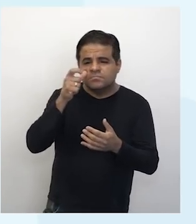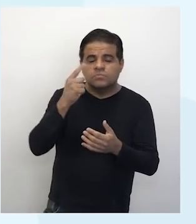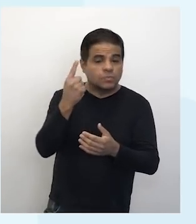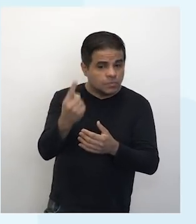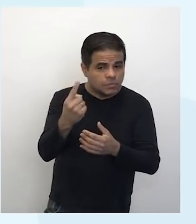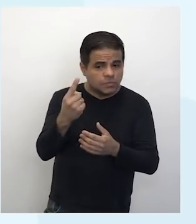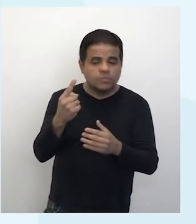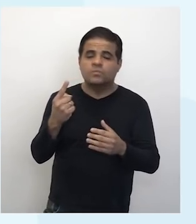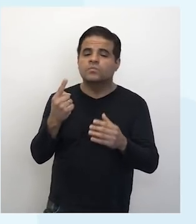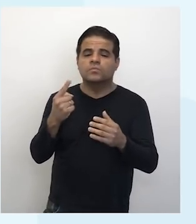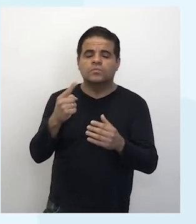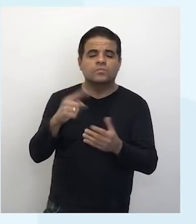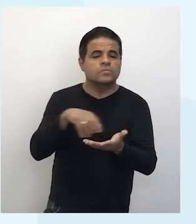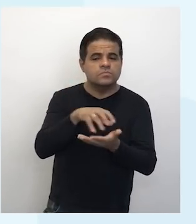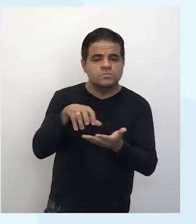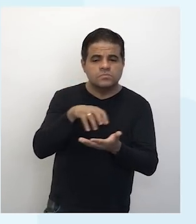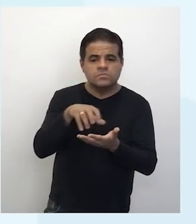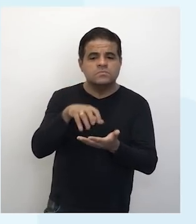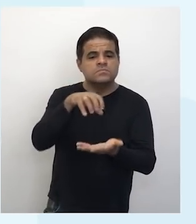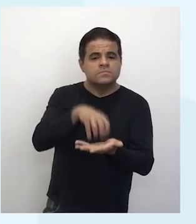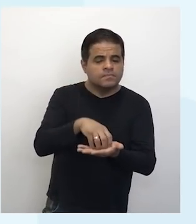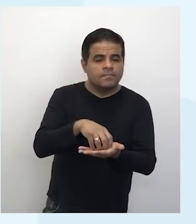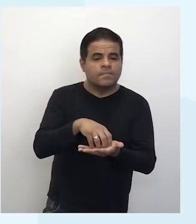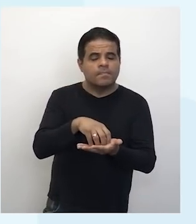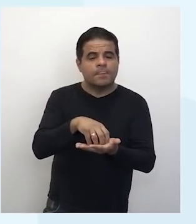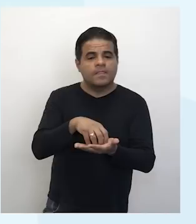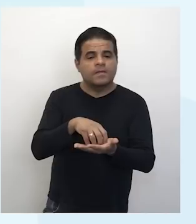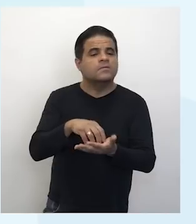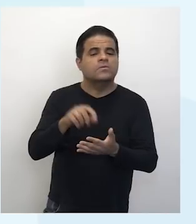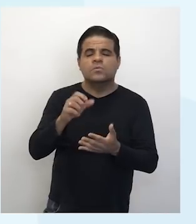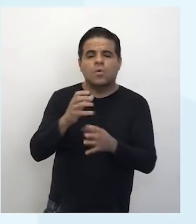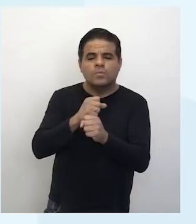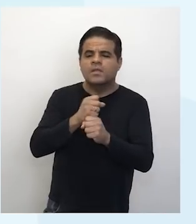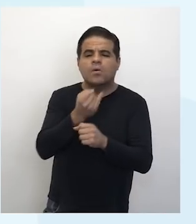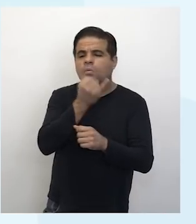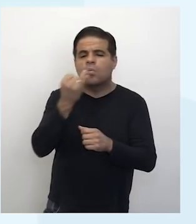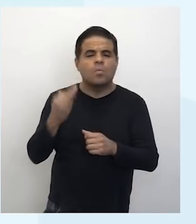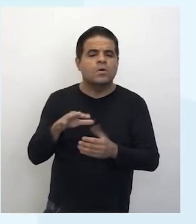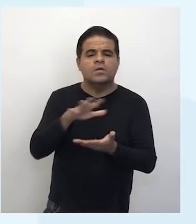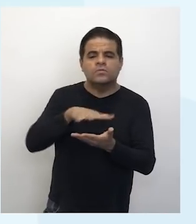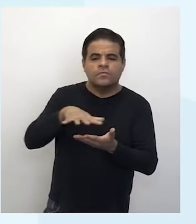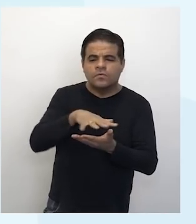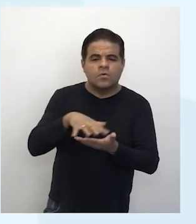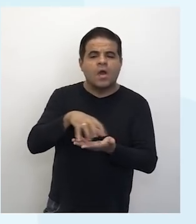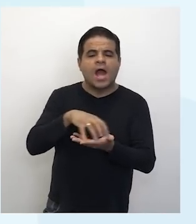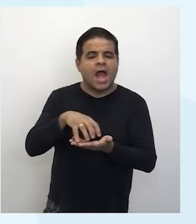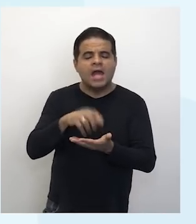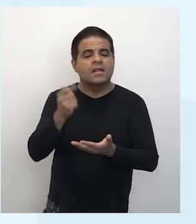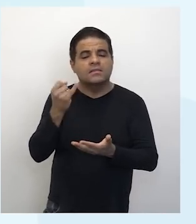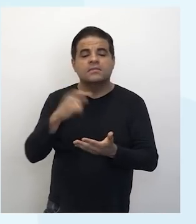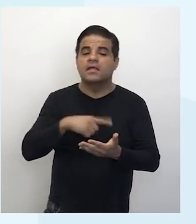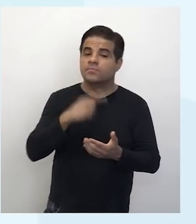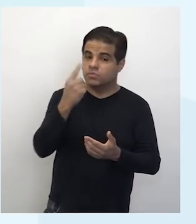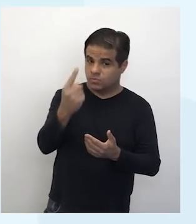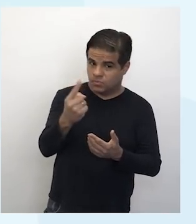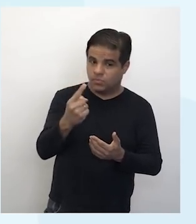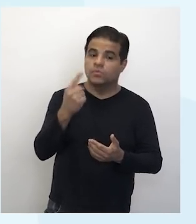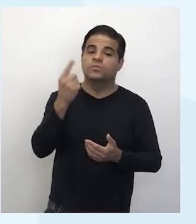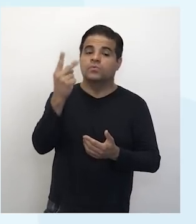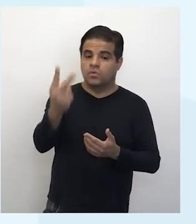um desse vale 1 unidade de área. Então, vamos contar quanto ficou a área, tá certo? Então, nós temos